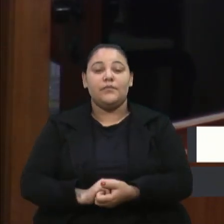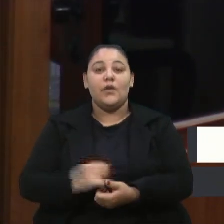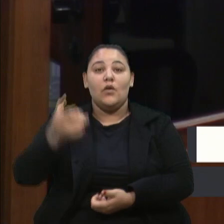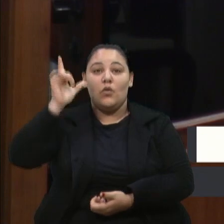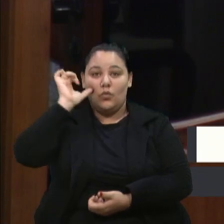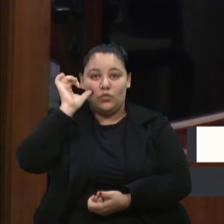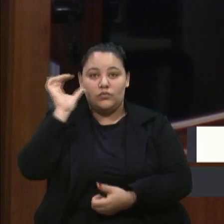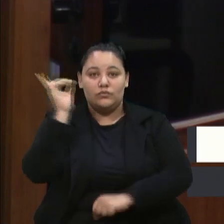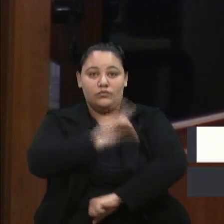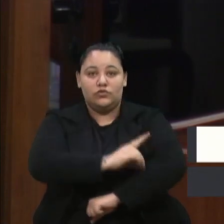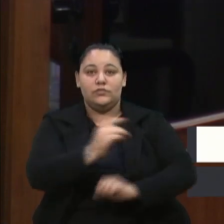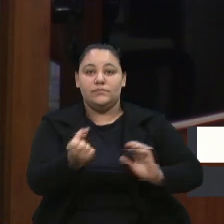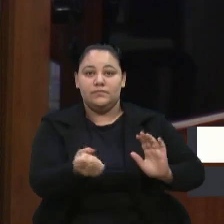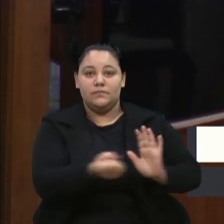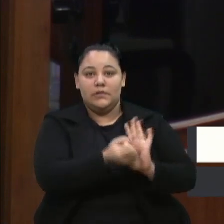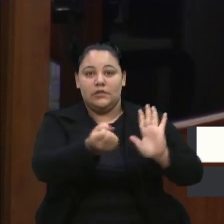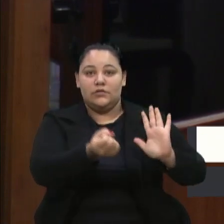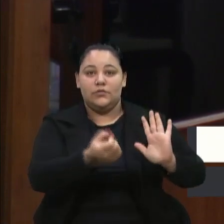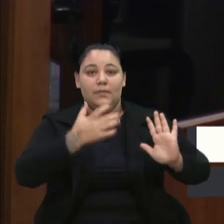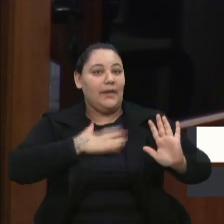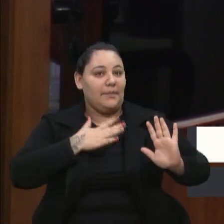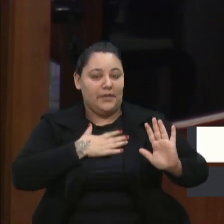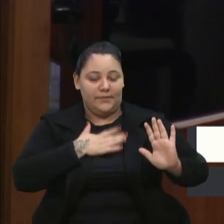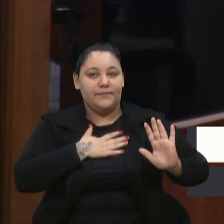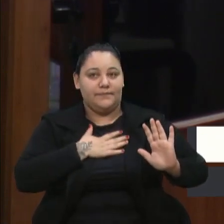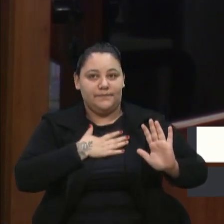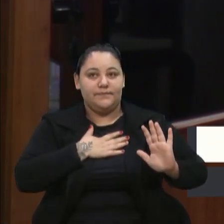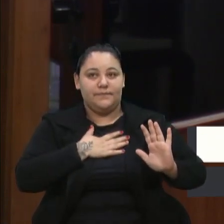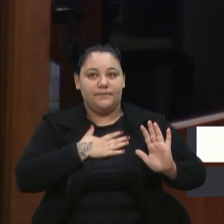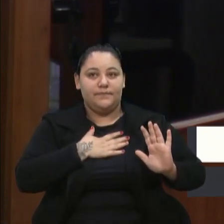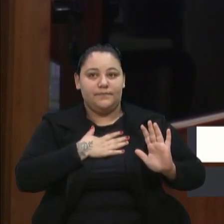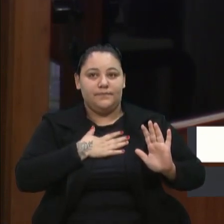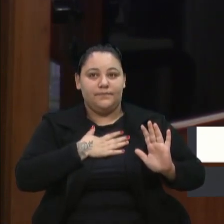para mim, em diversos aspectos, tanto